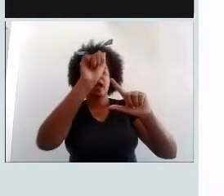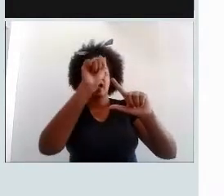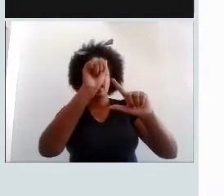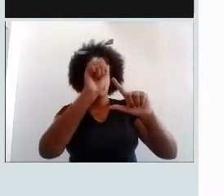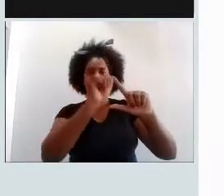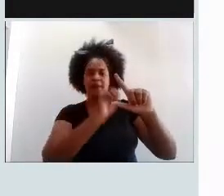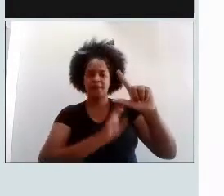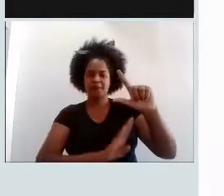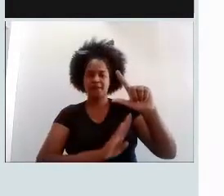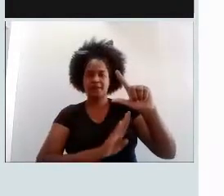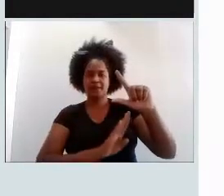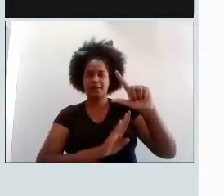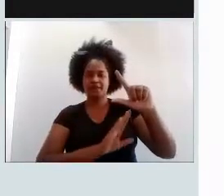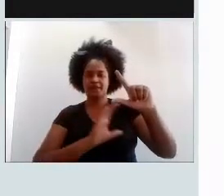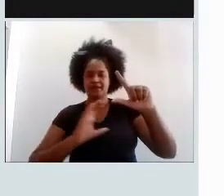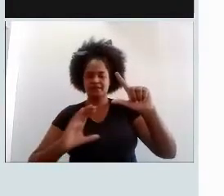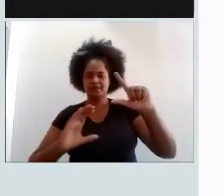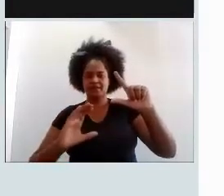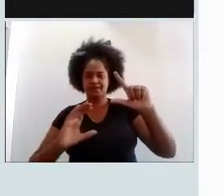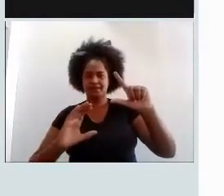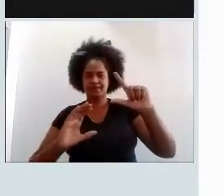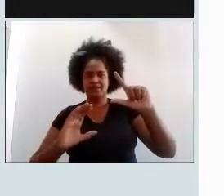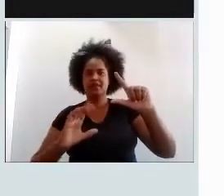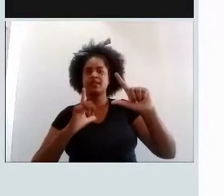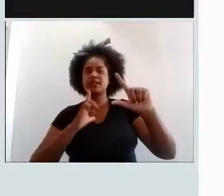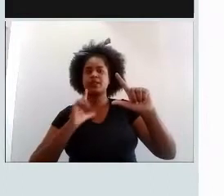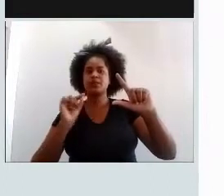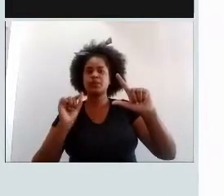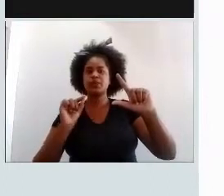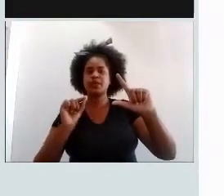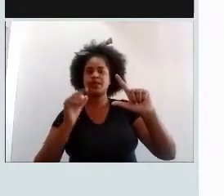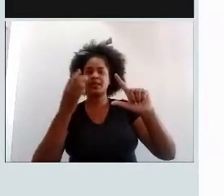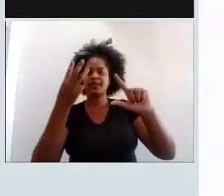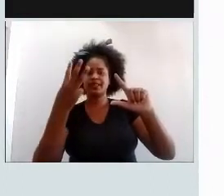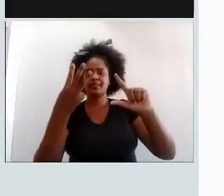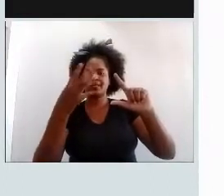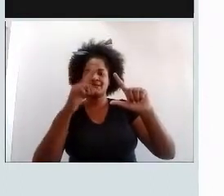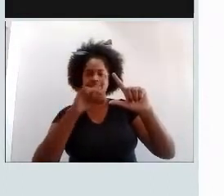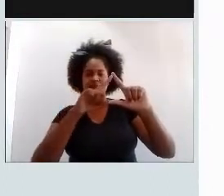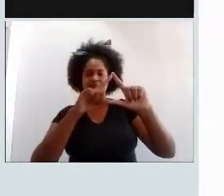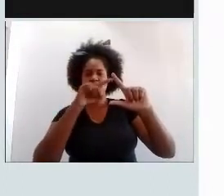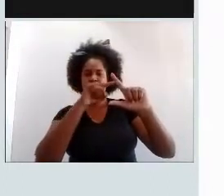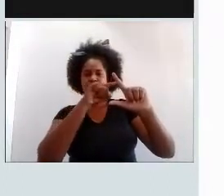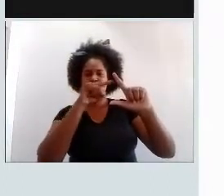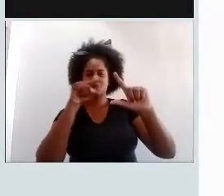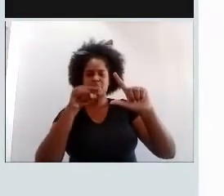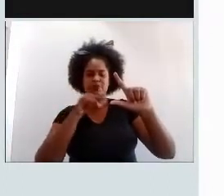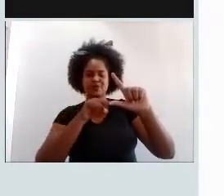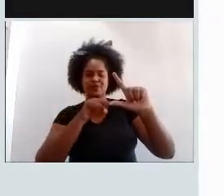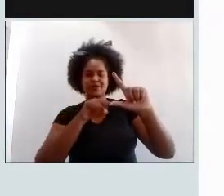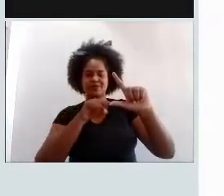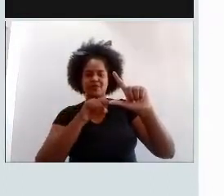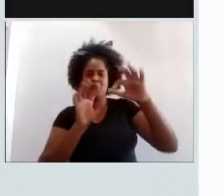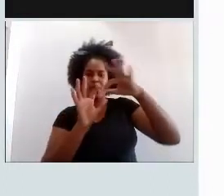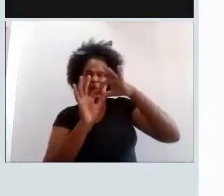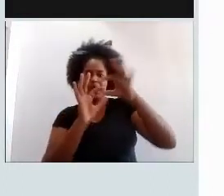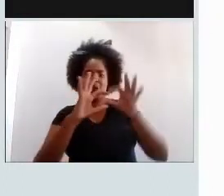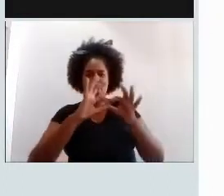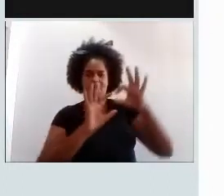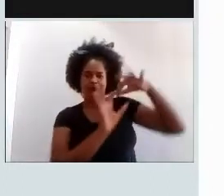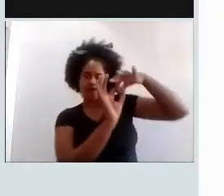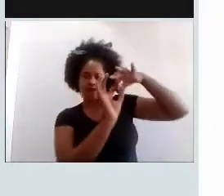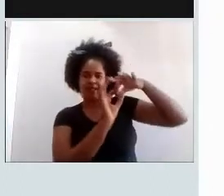A, nós vamos ter três linhas, três retas, que elas ligadas por 3